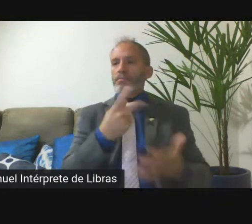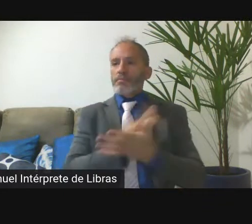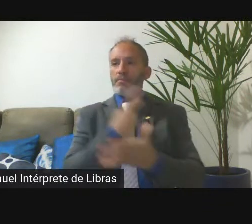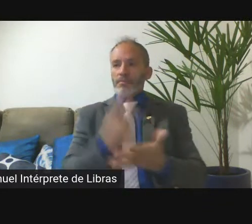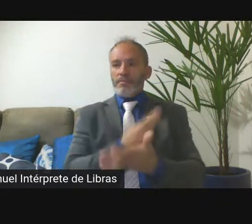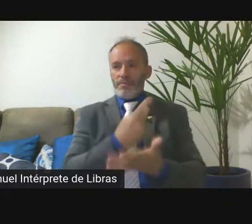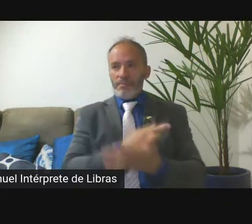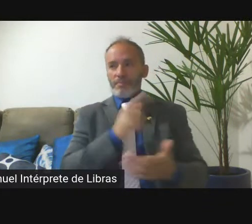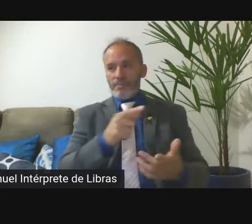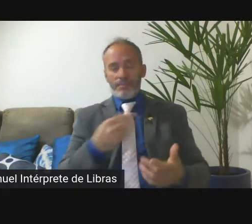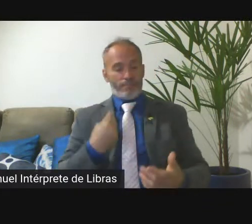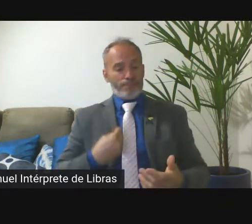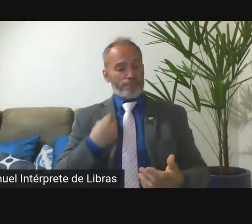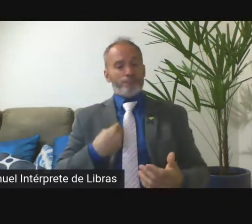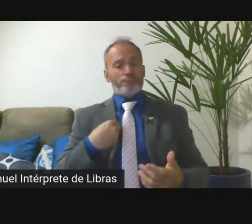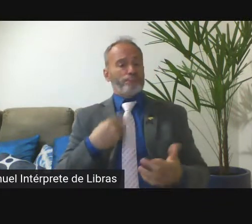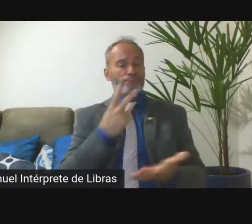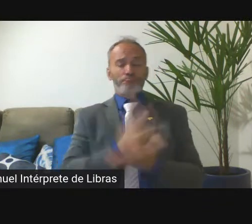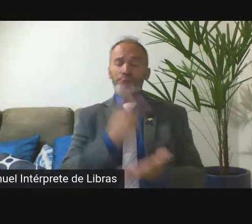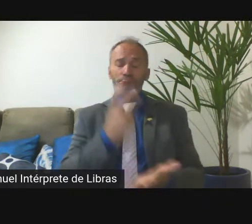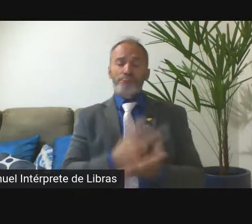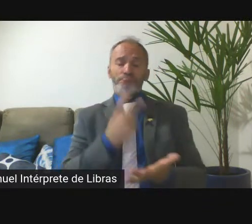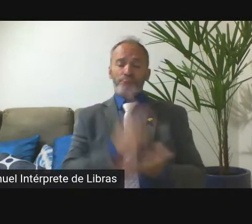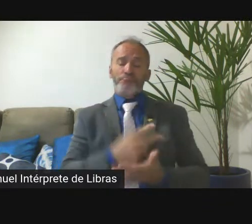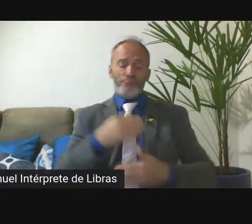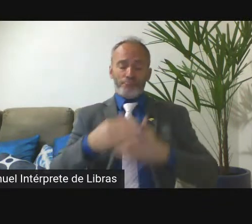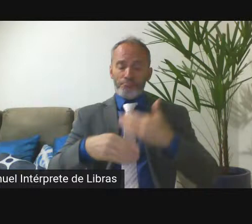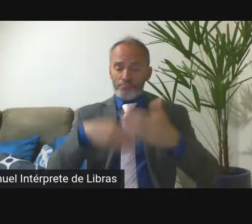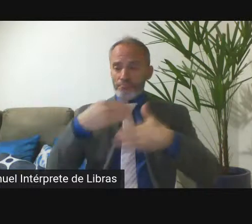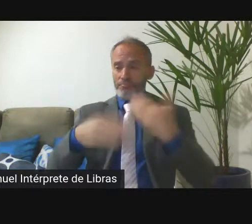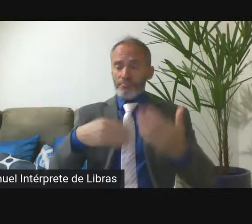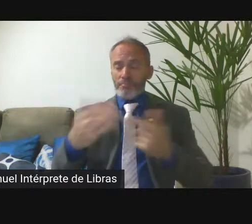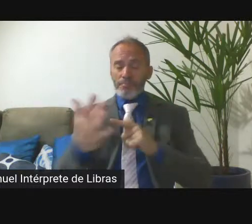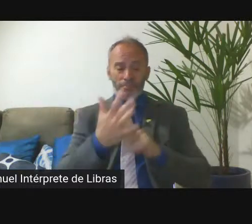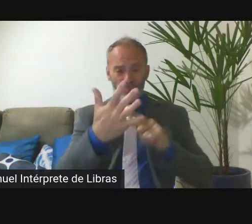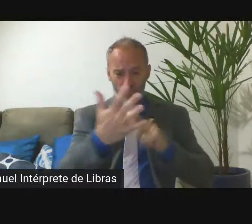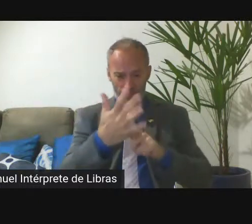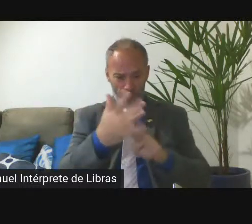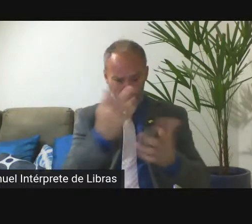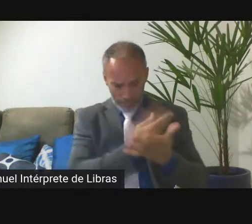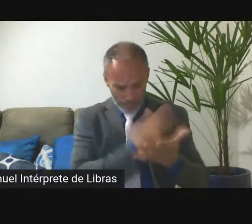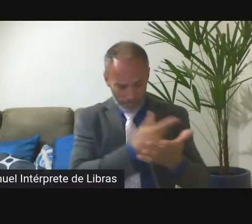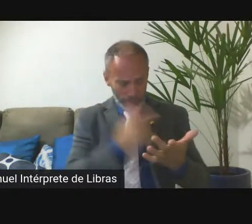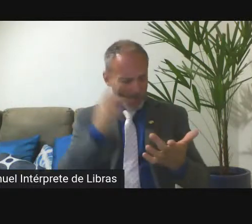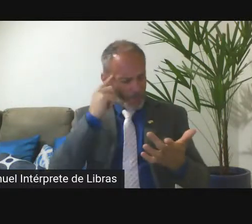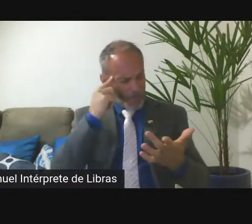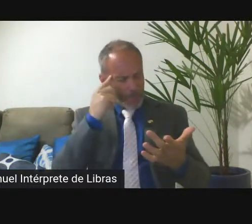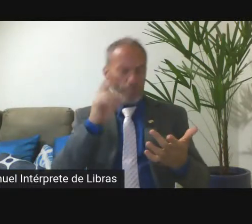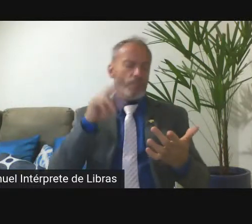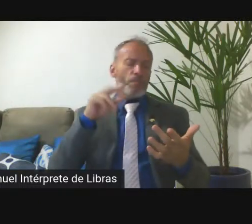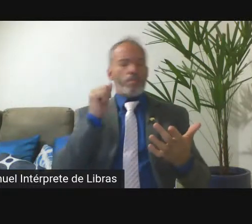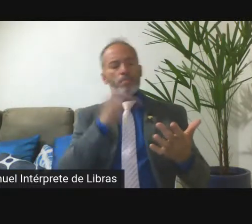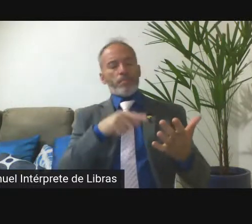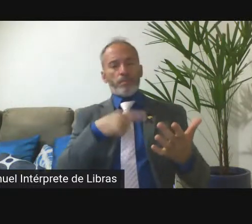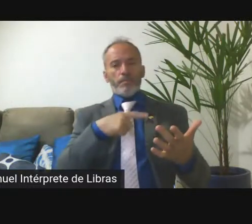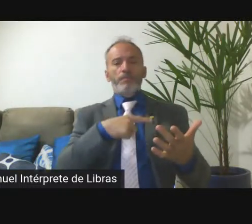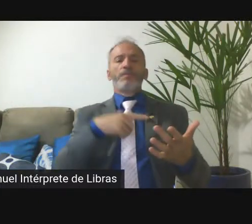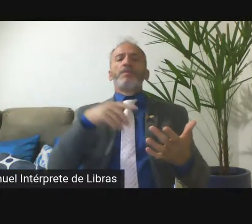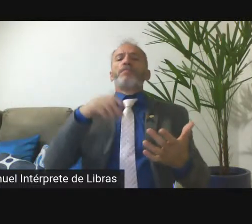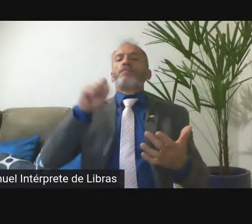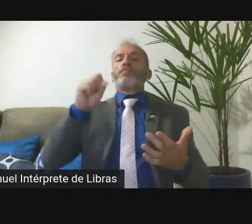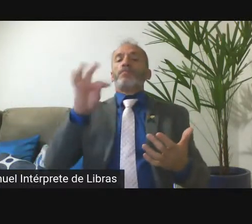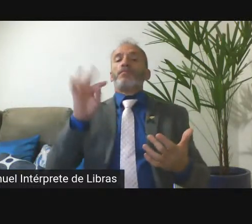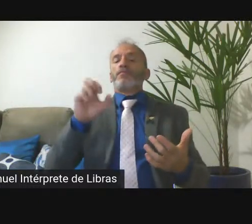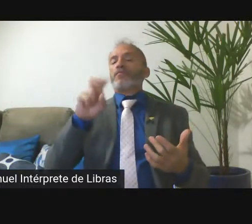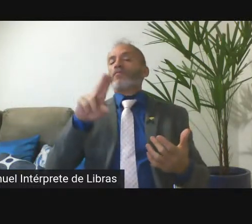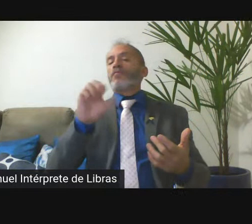Errar faz parte do nosso aprendizado, pois sempre nos mostra algo que não havíamos pensado. Já dizia Steve Jobs, você